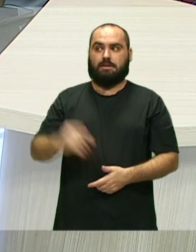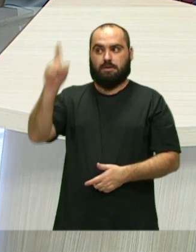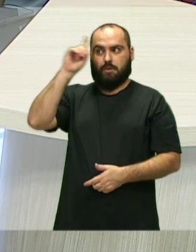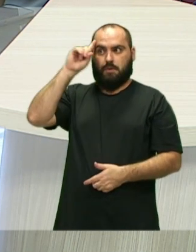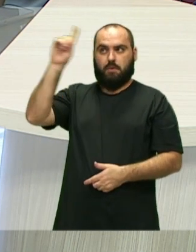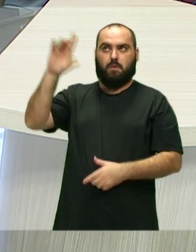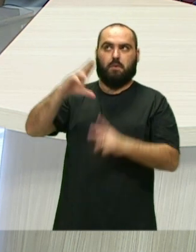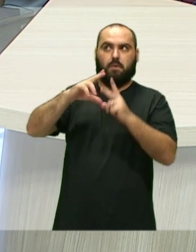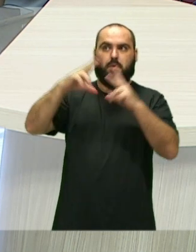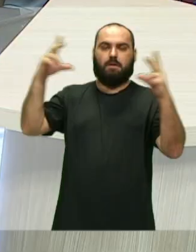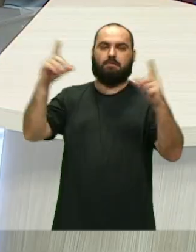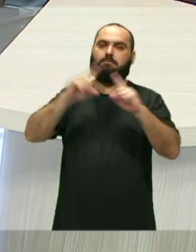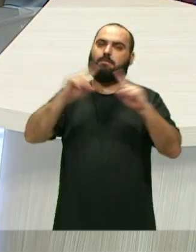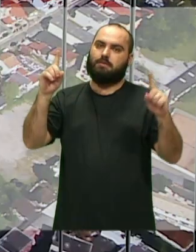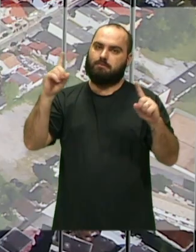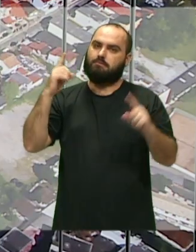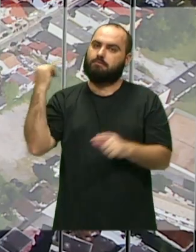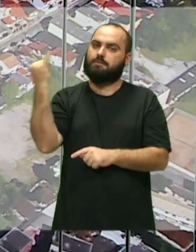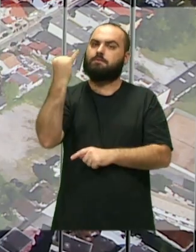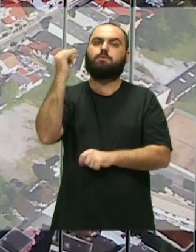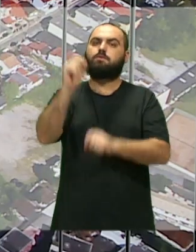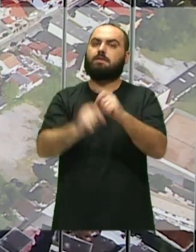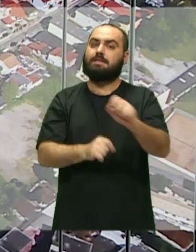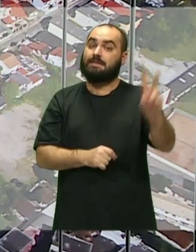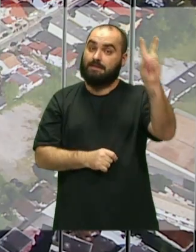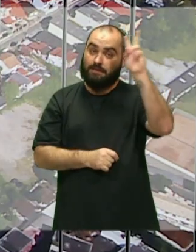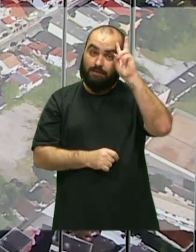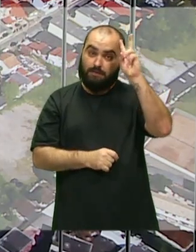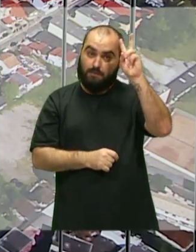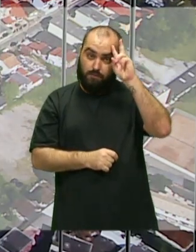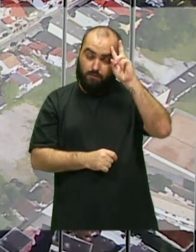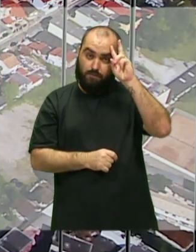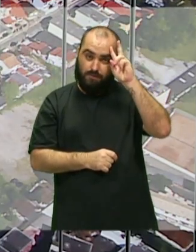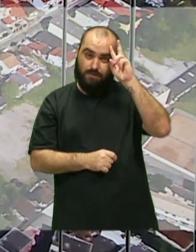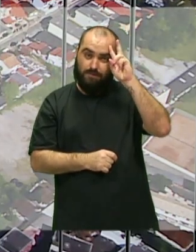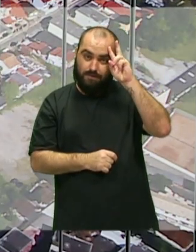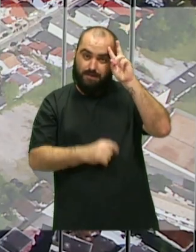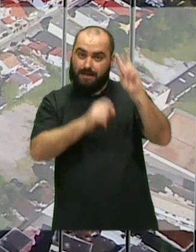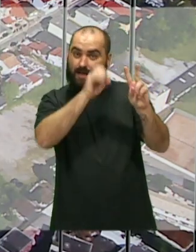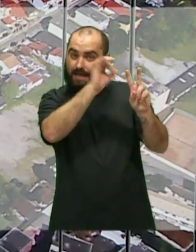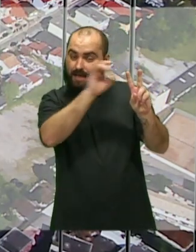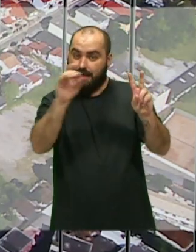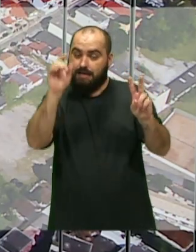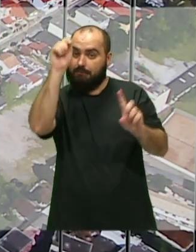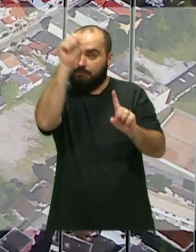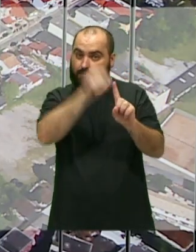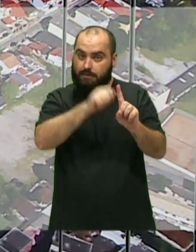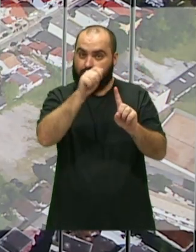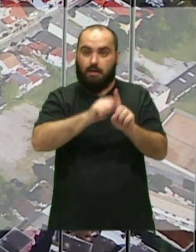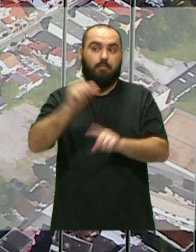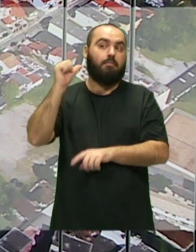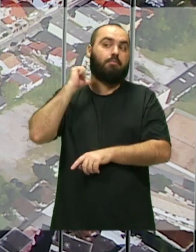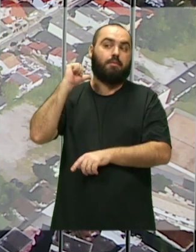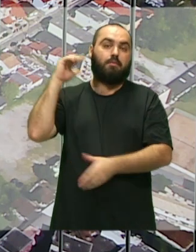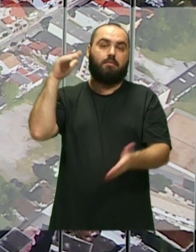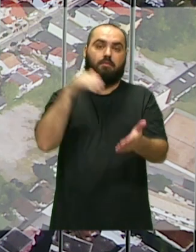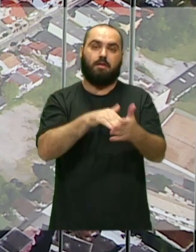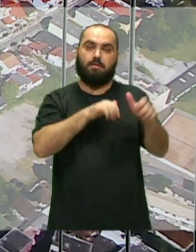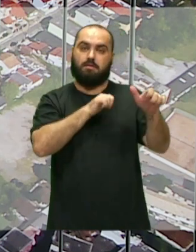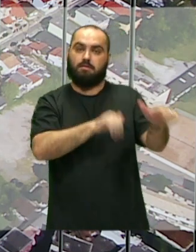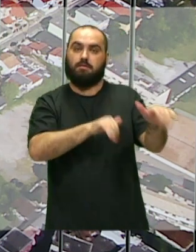de qualquer forma dava de frisar que toda segunda segunda-feira de cada mês de abril a Setembro As Tardes aqui na